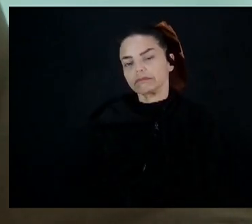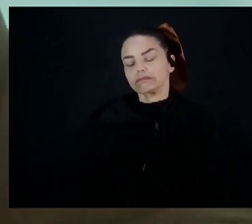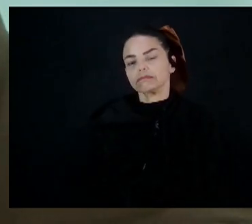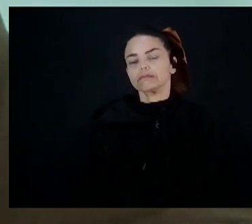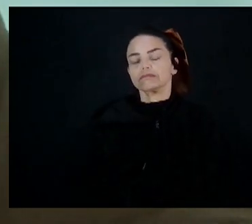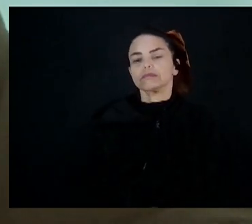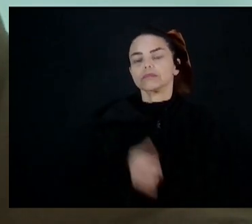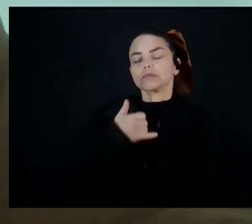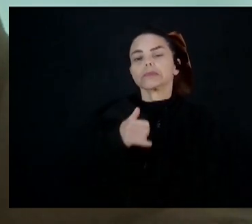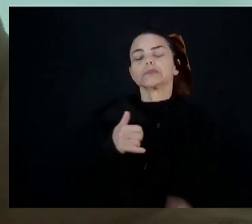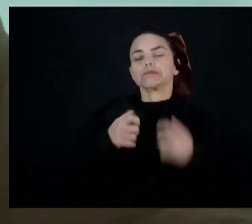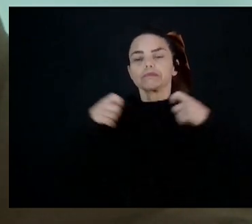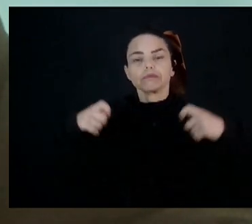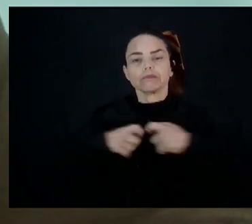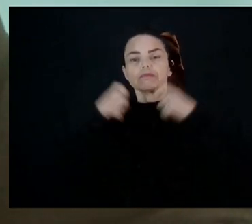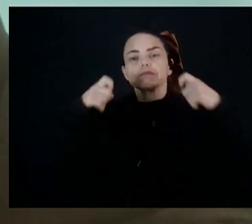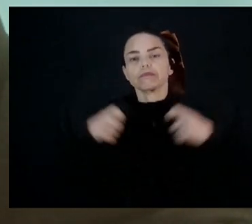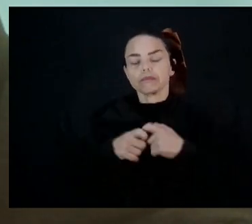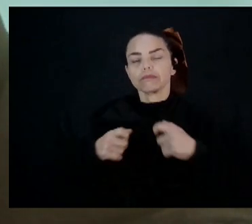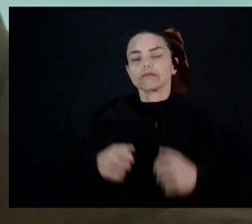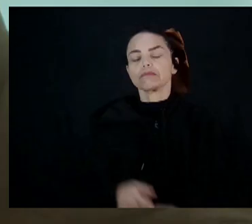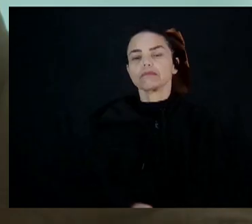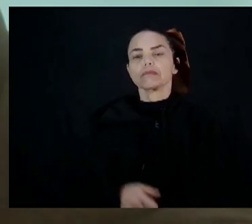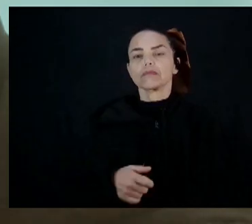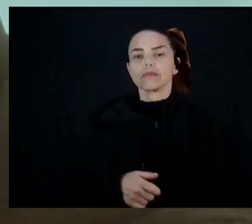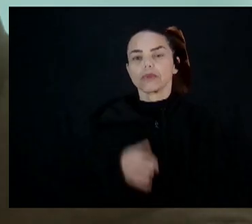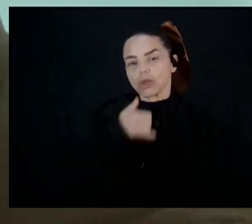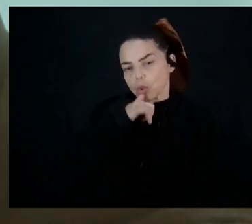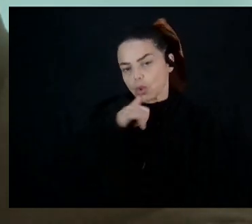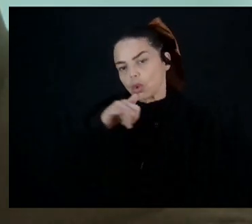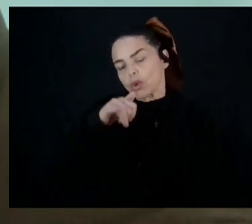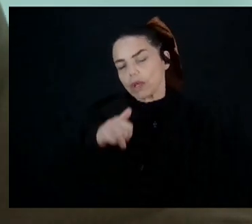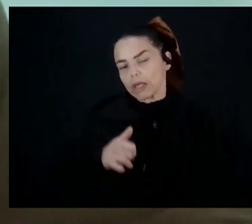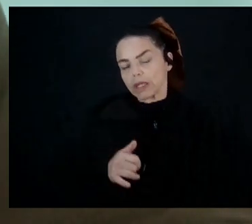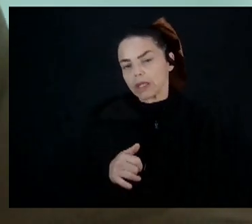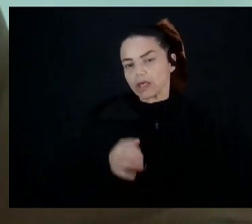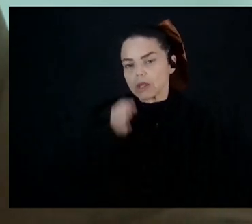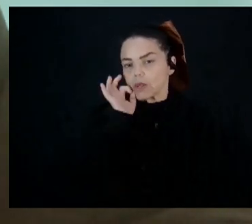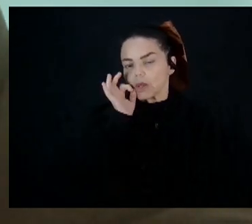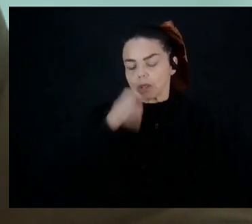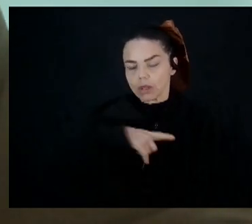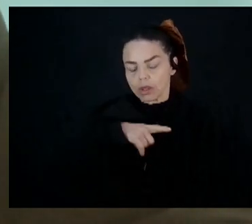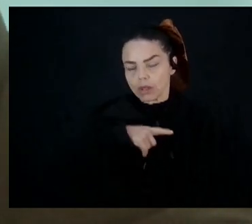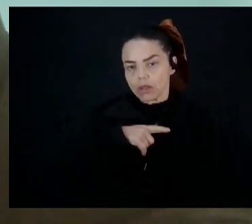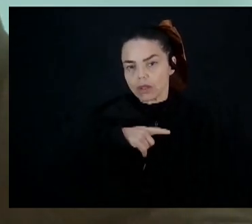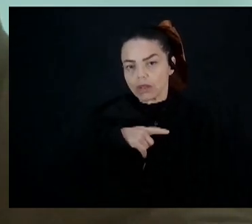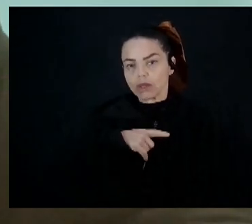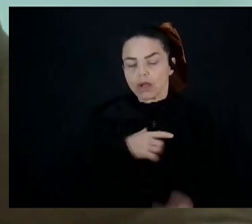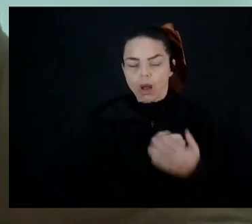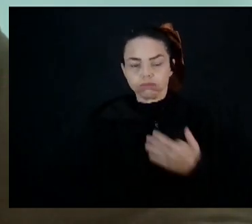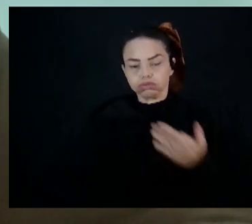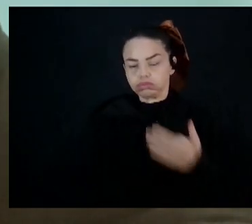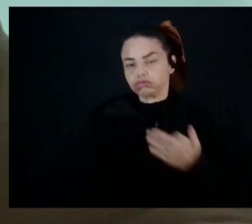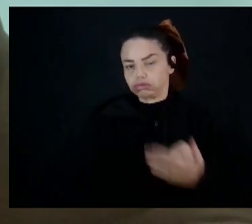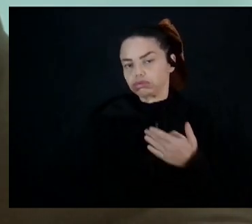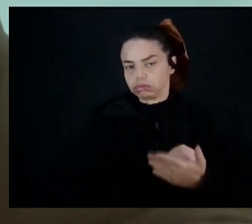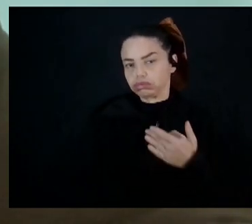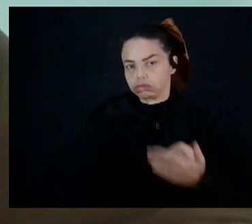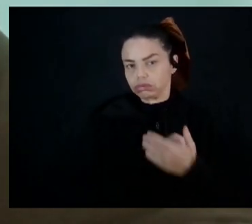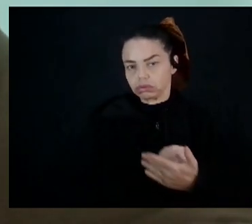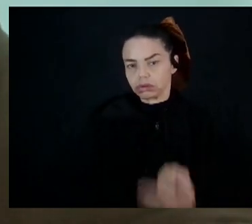dose muito mais alta, principalmente de cafeína, o que pode aumentar a frequência cardíaca e te expor a um